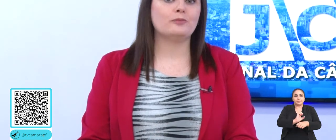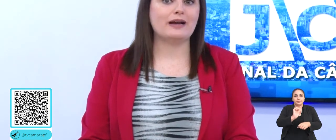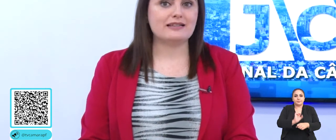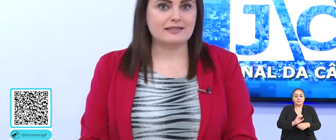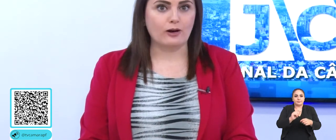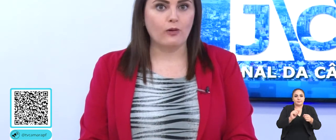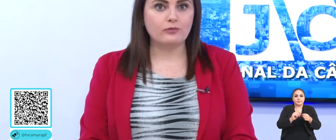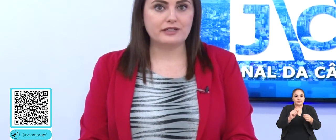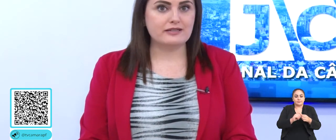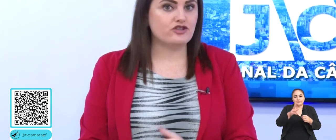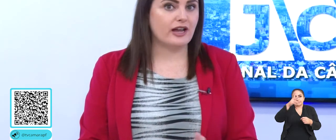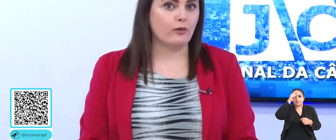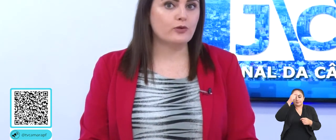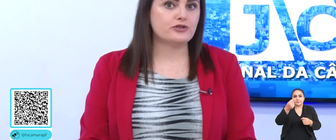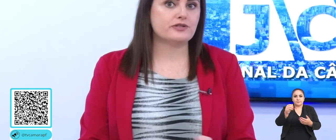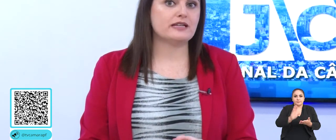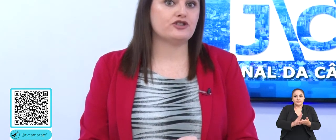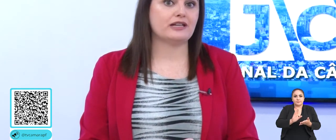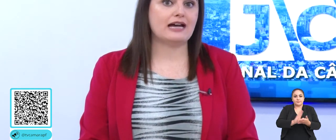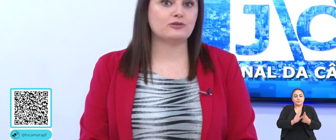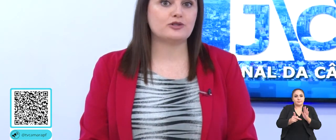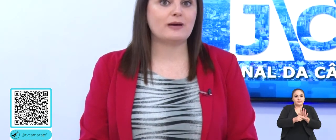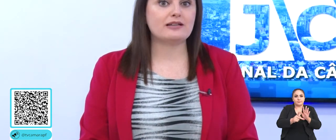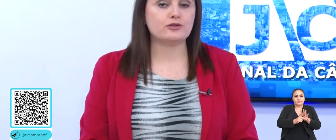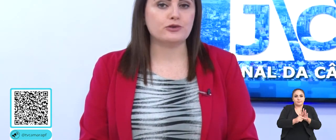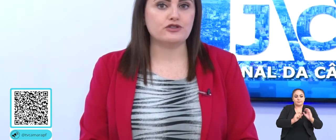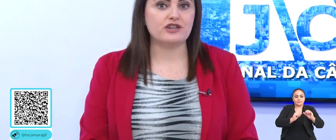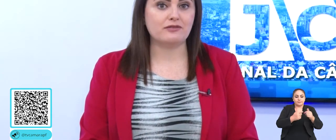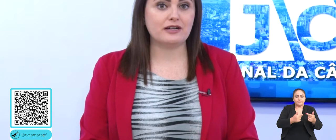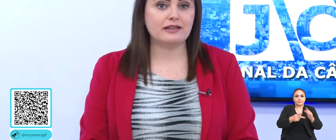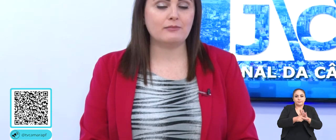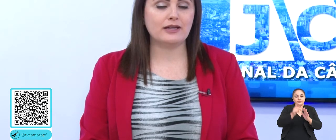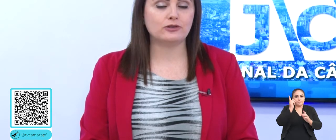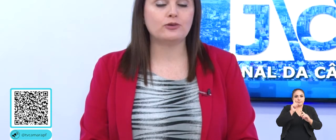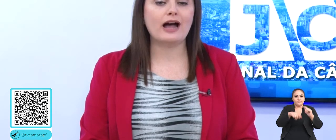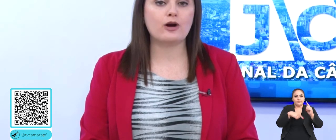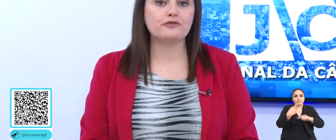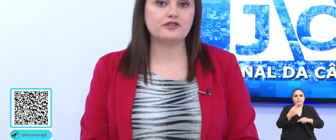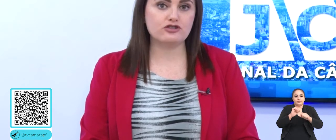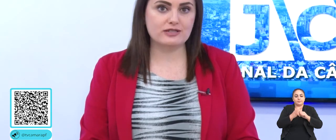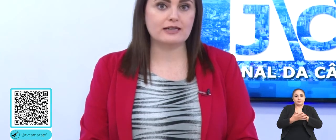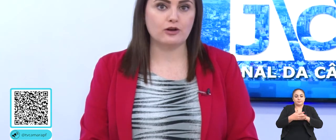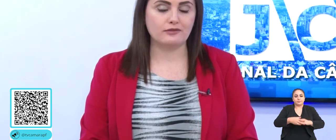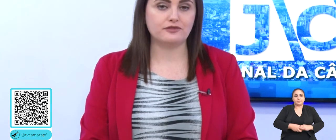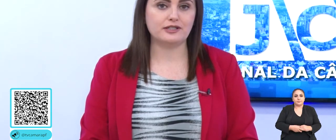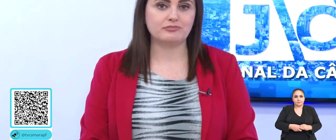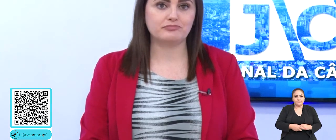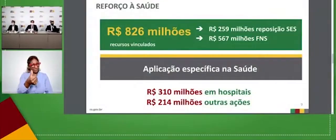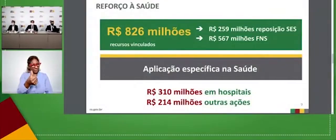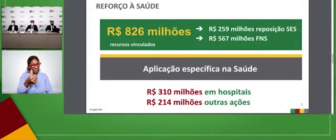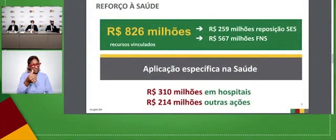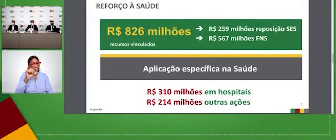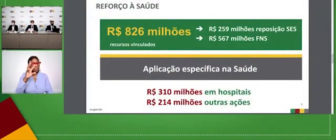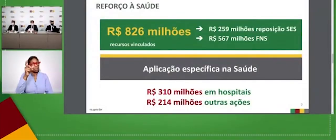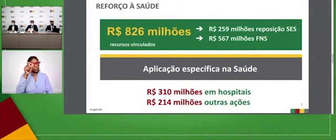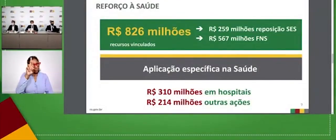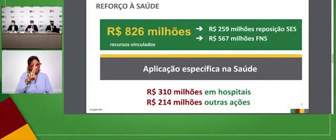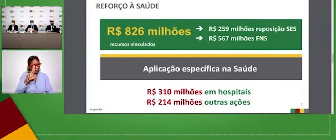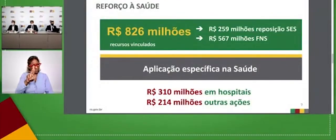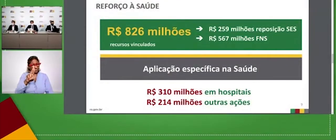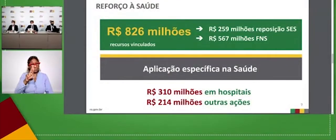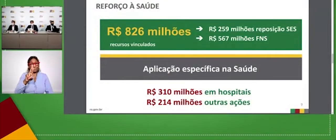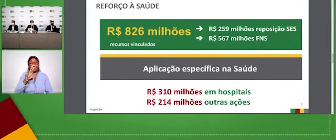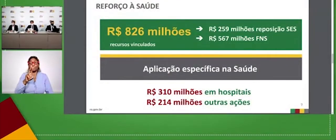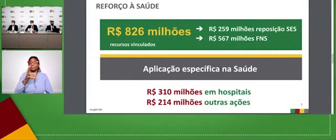Estado presta contas de recursos destinados para ações de enfrentamento à Covid-19. Nós aumentamos